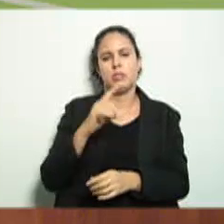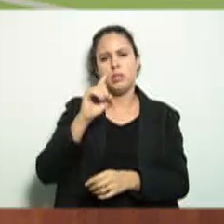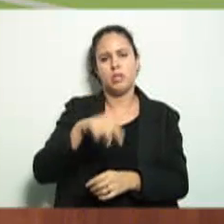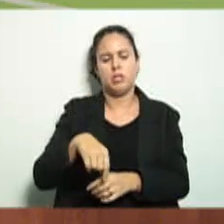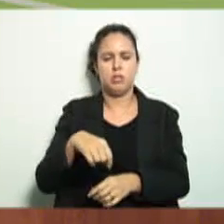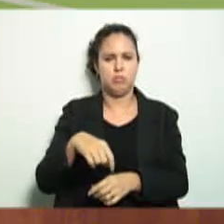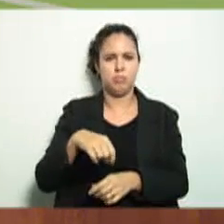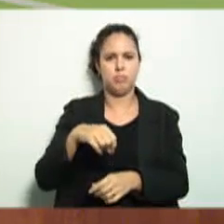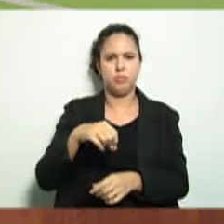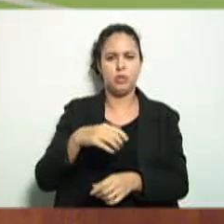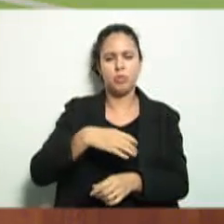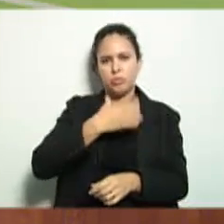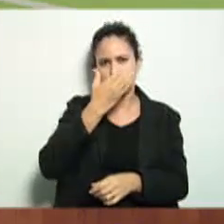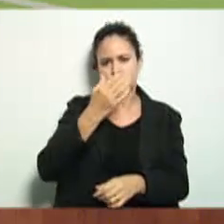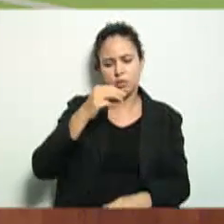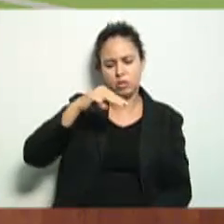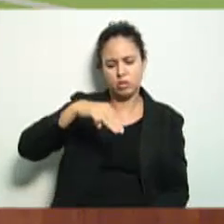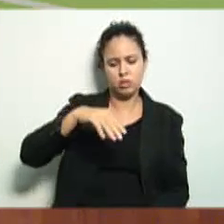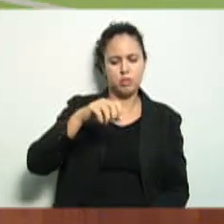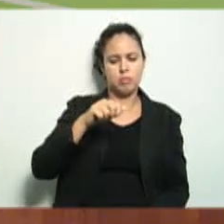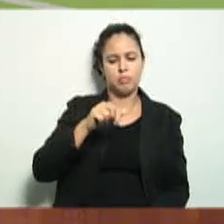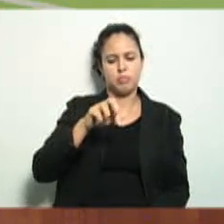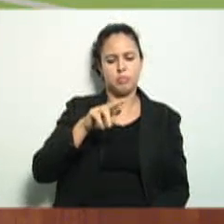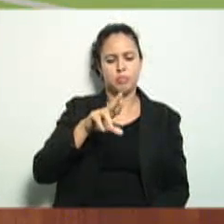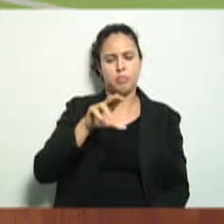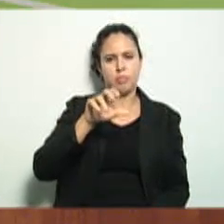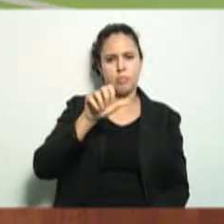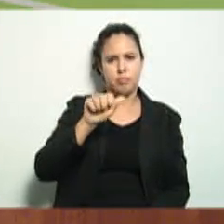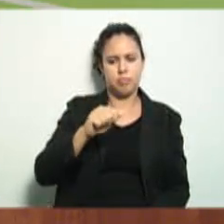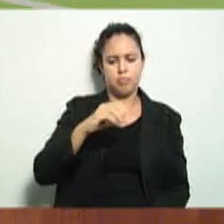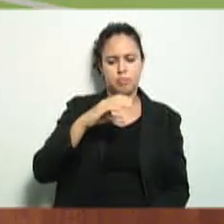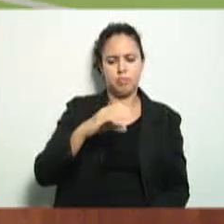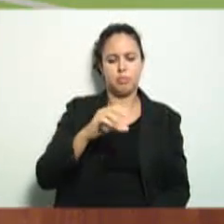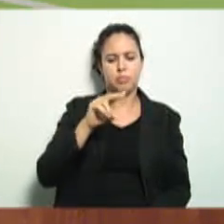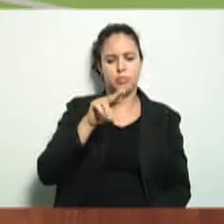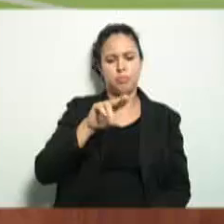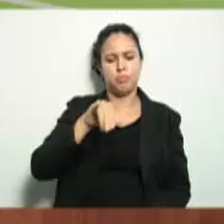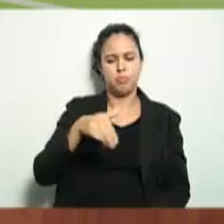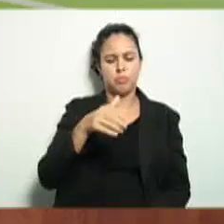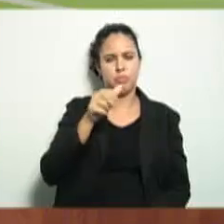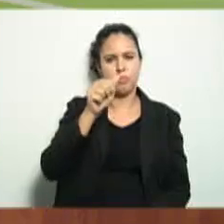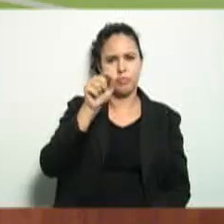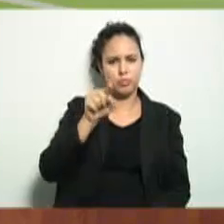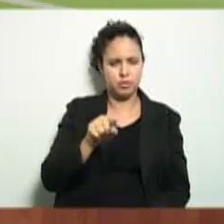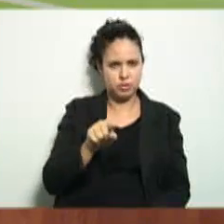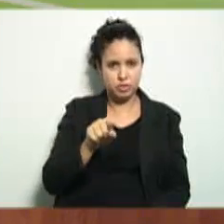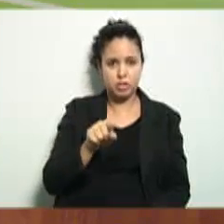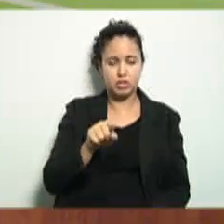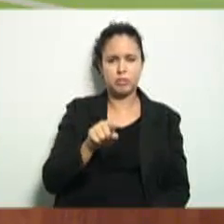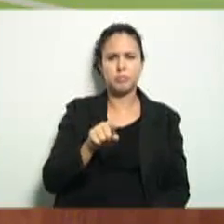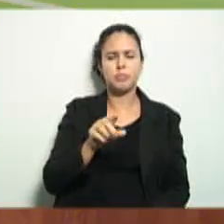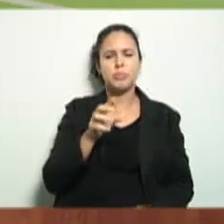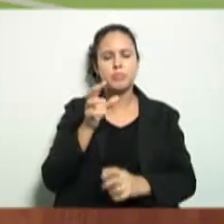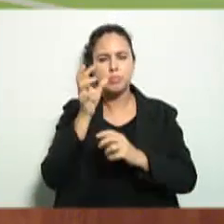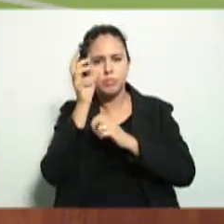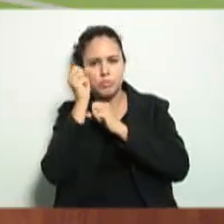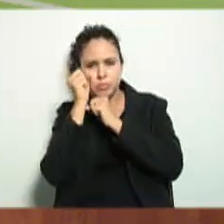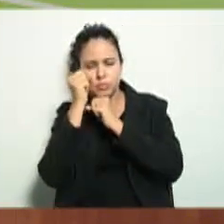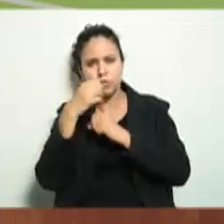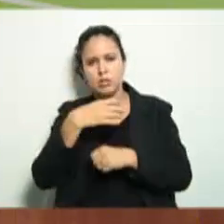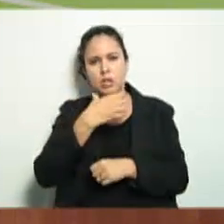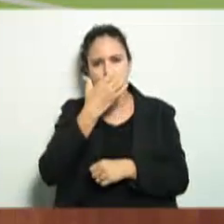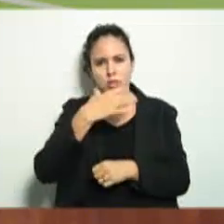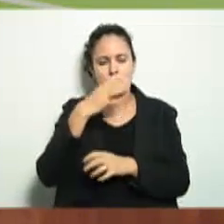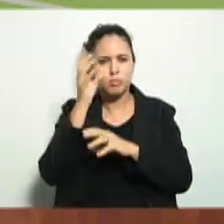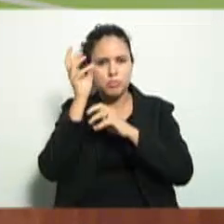maracujá. E além dele, há várias outras frutas através de mini-indústrias. Essas mini-indústrias, elas